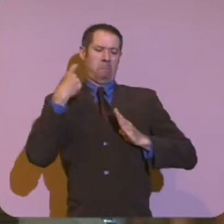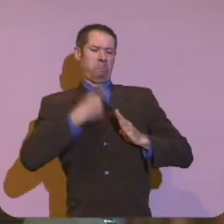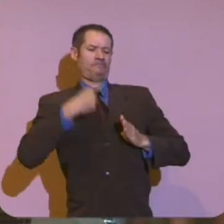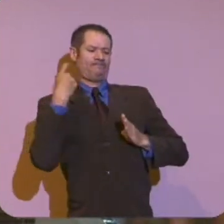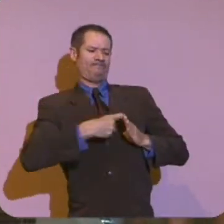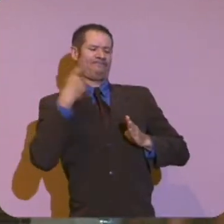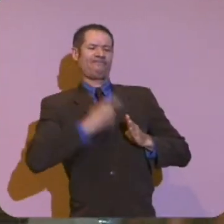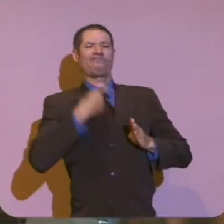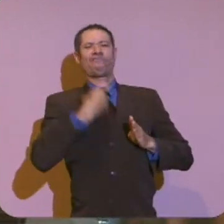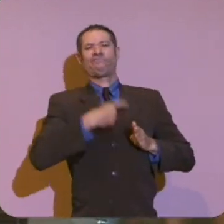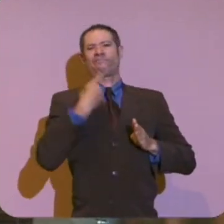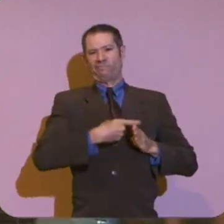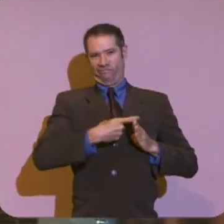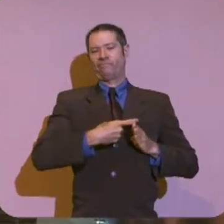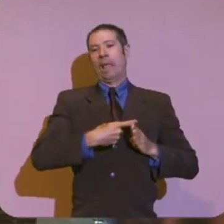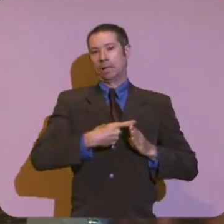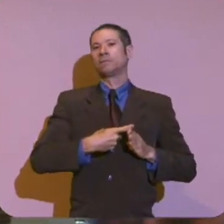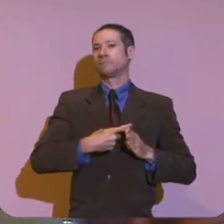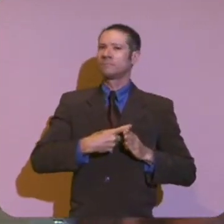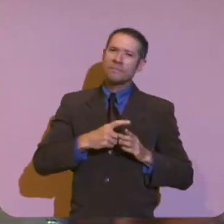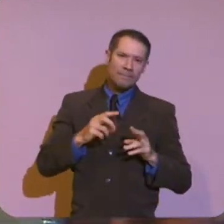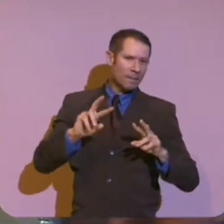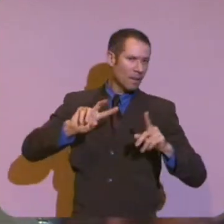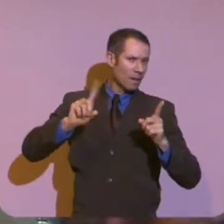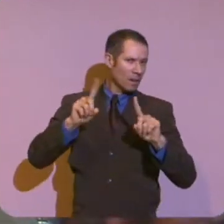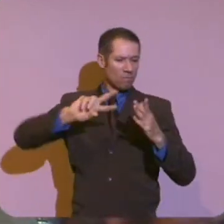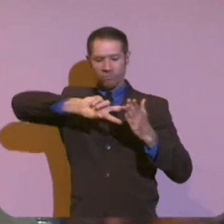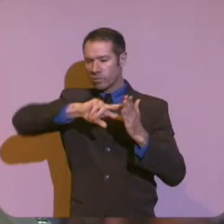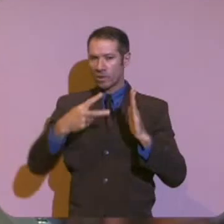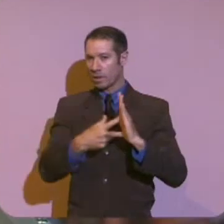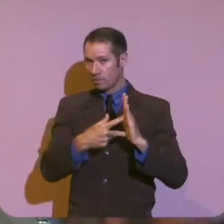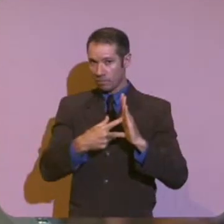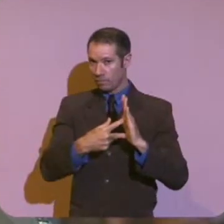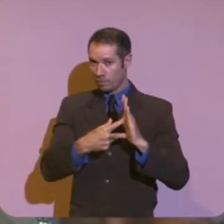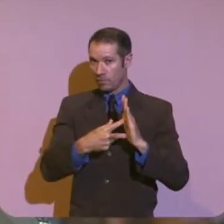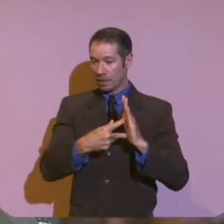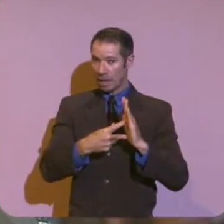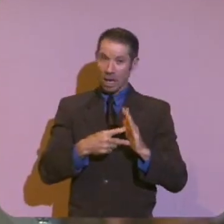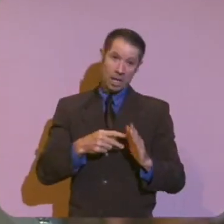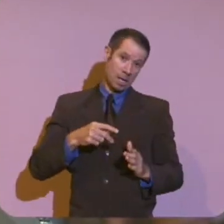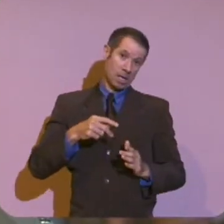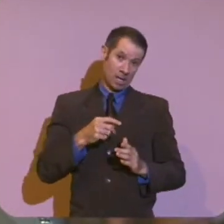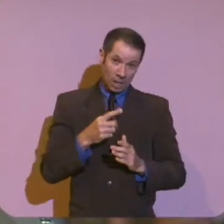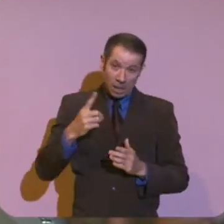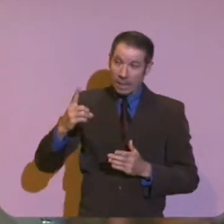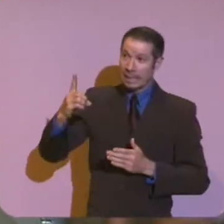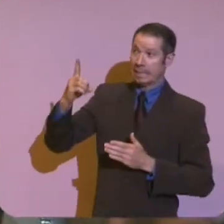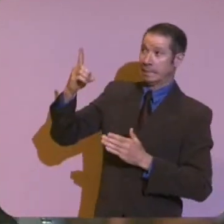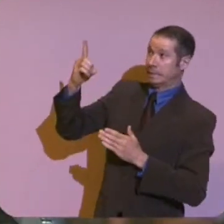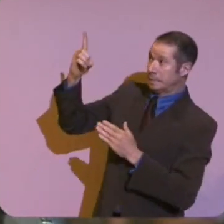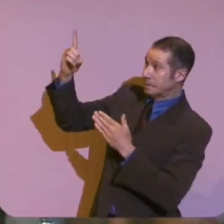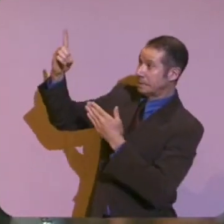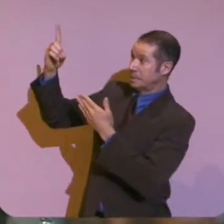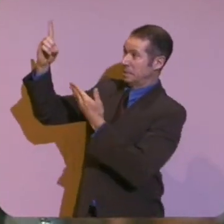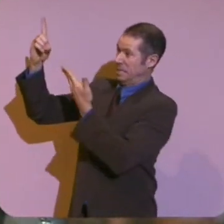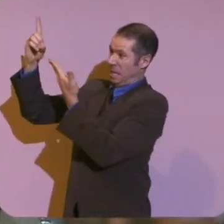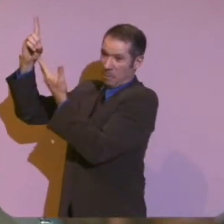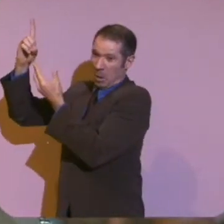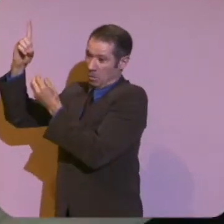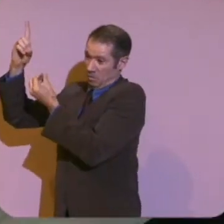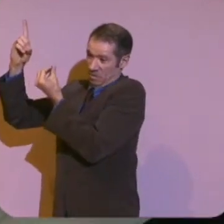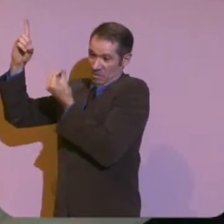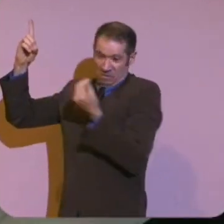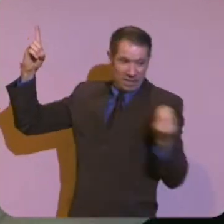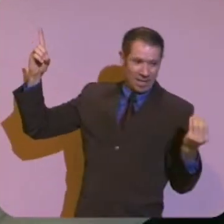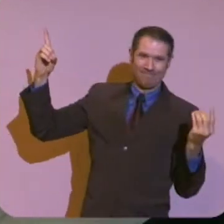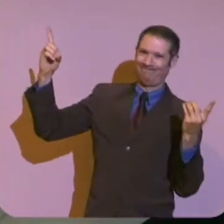coração, isto não significa que saímos das mãos do oleiro.